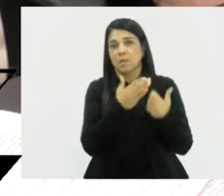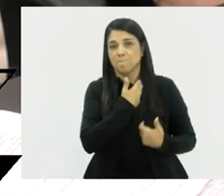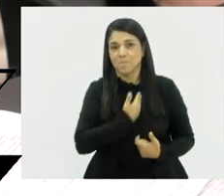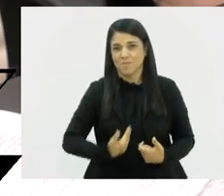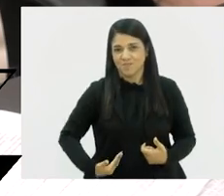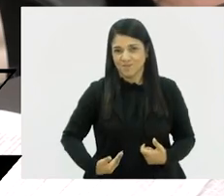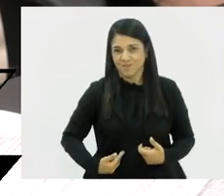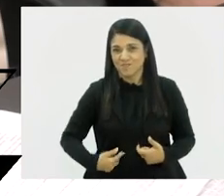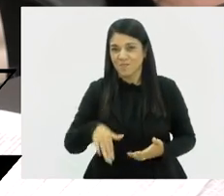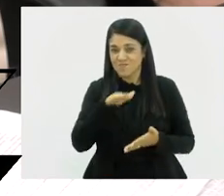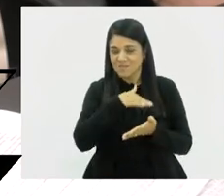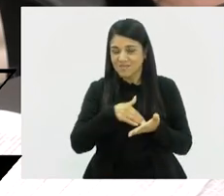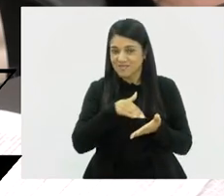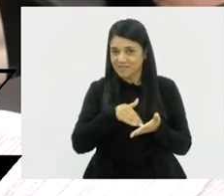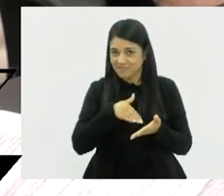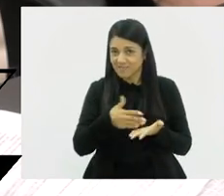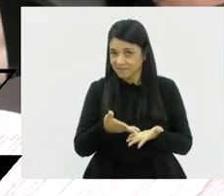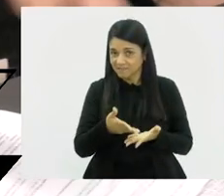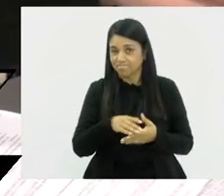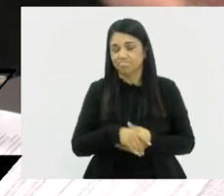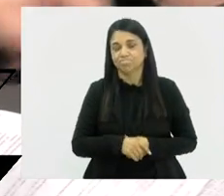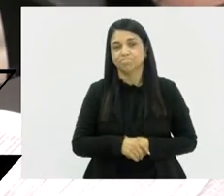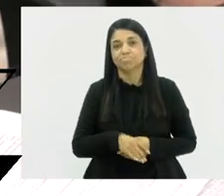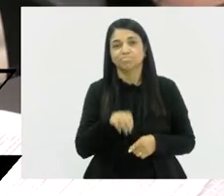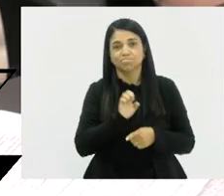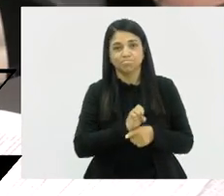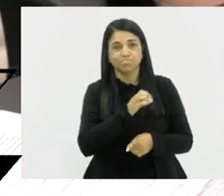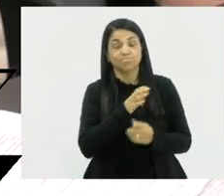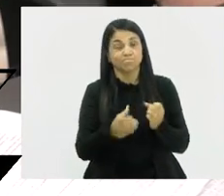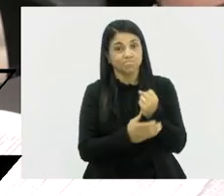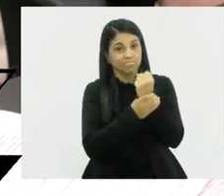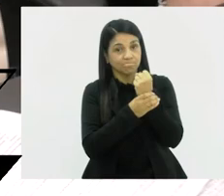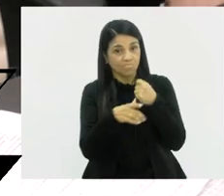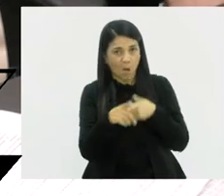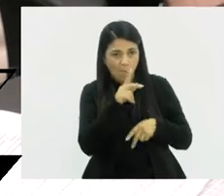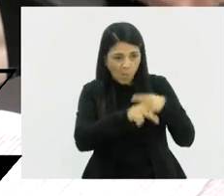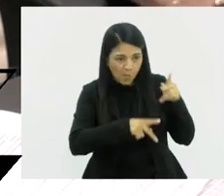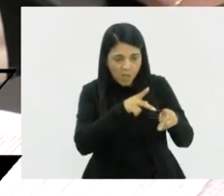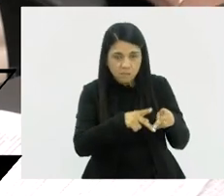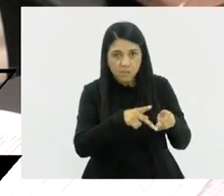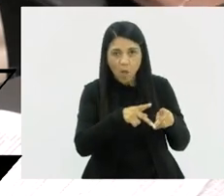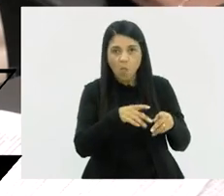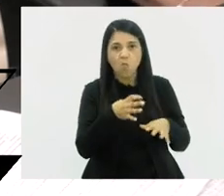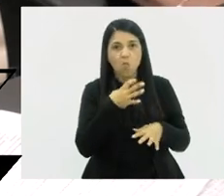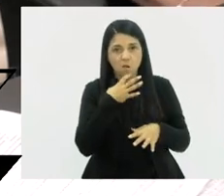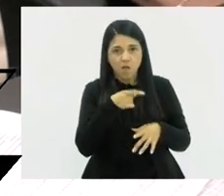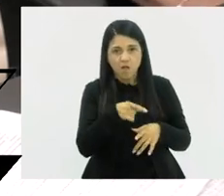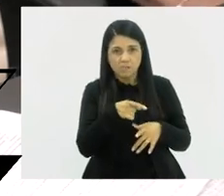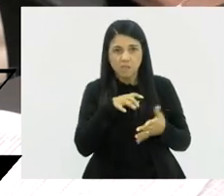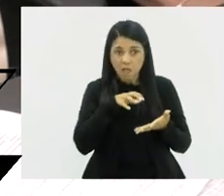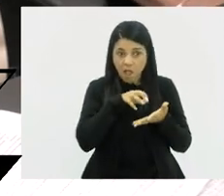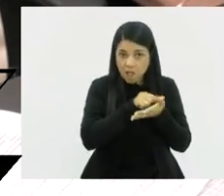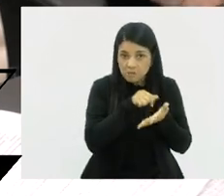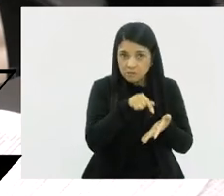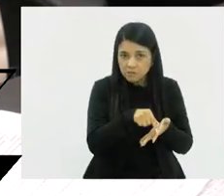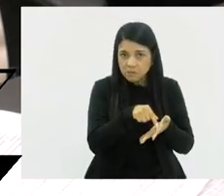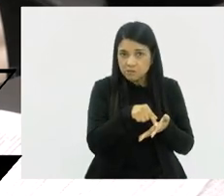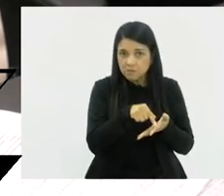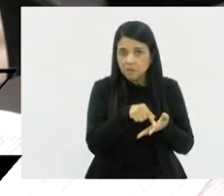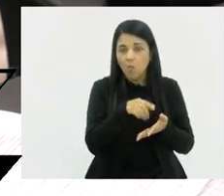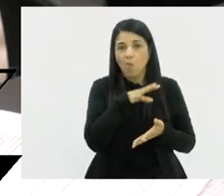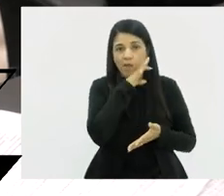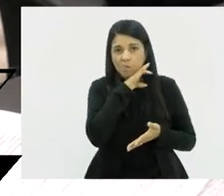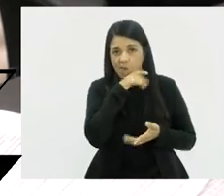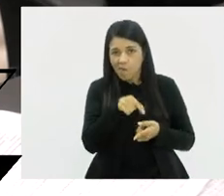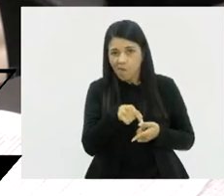Secretaria de Estado de Segurança. E a população ela tem conhecimento que ela é obrigada a registrar o animal e, junto à